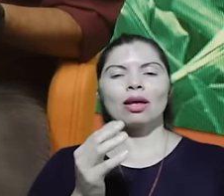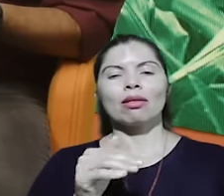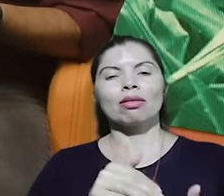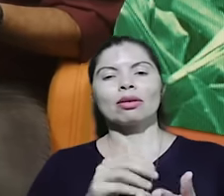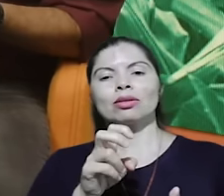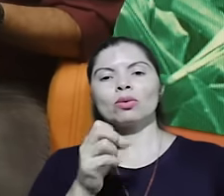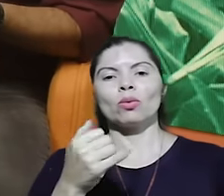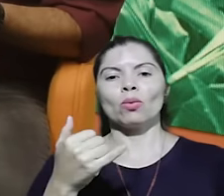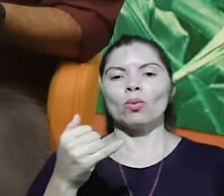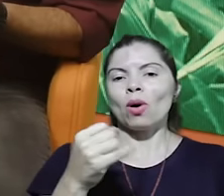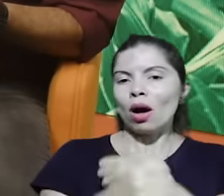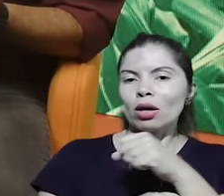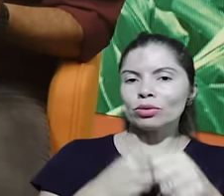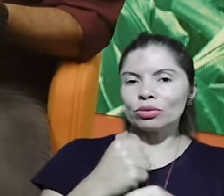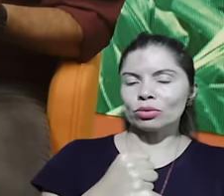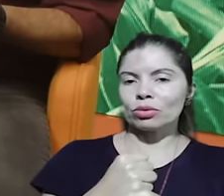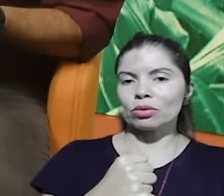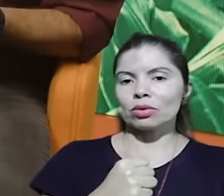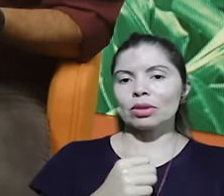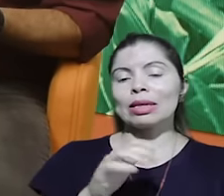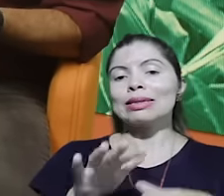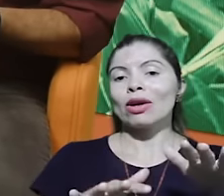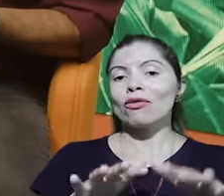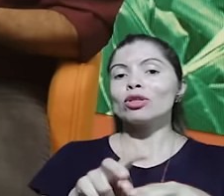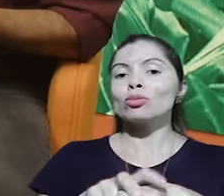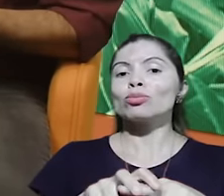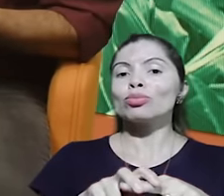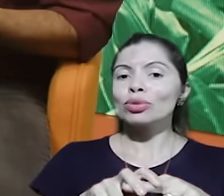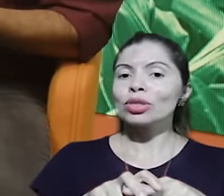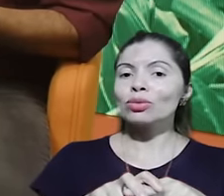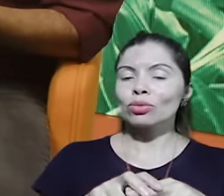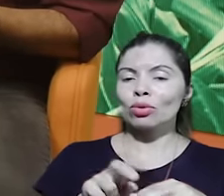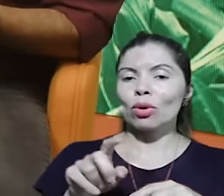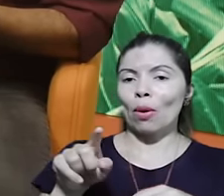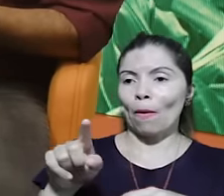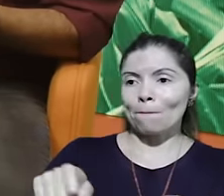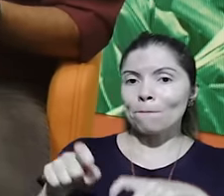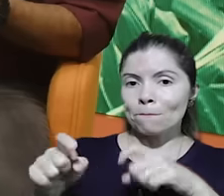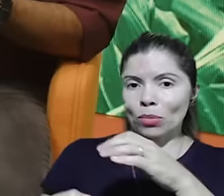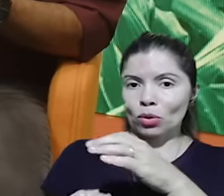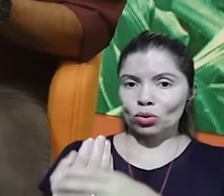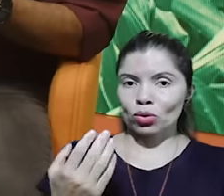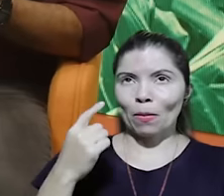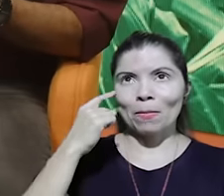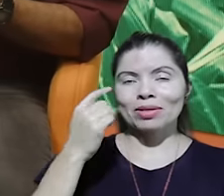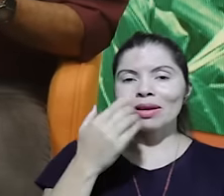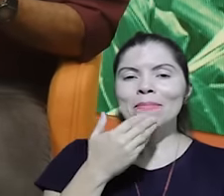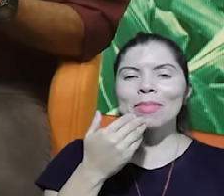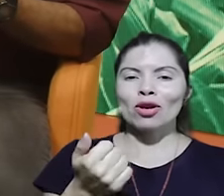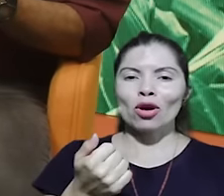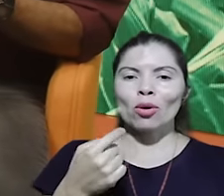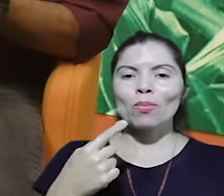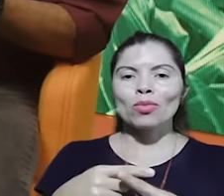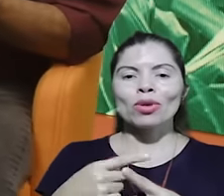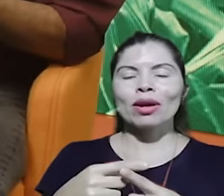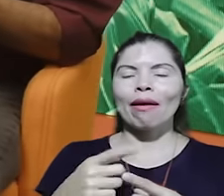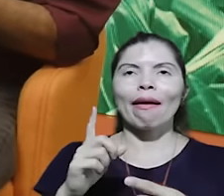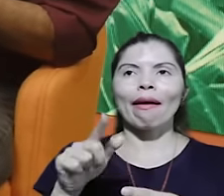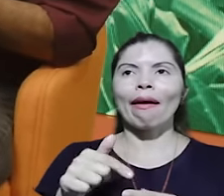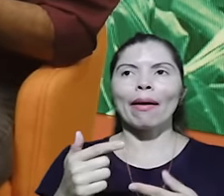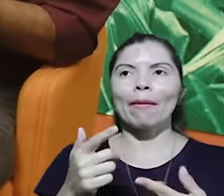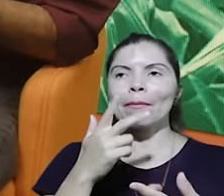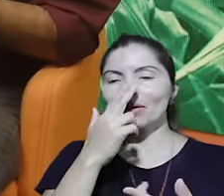a gente trouxe essa observação e talvez por isso o produtor rural pense que ele é melhor porque você vai dividir ele em